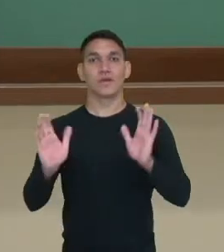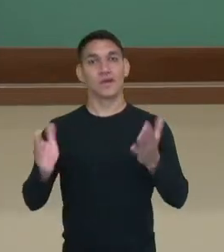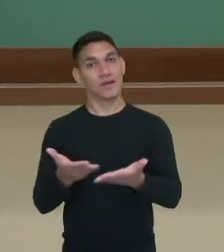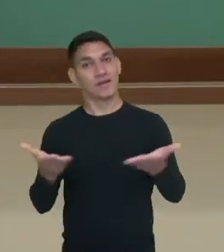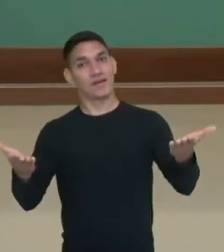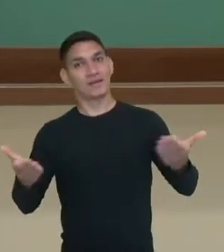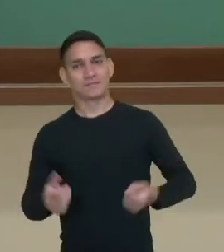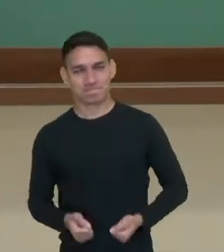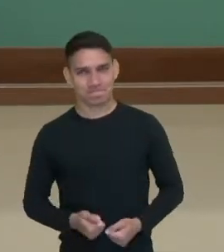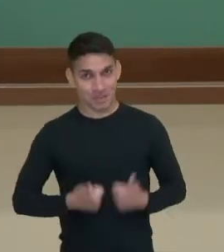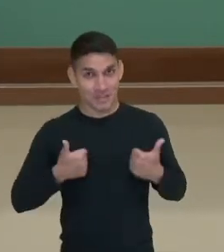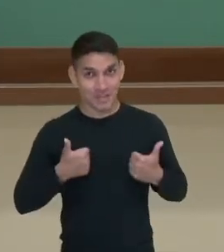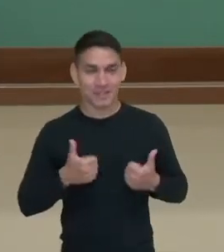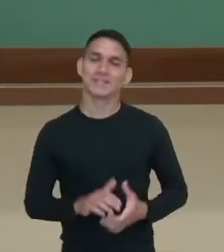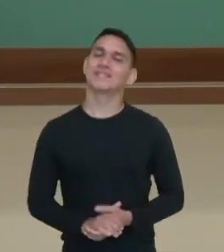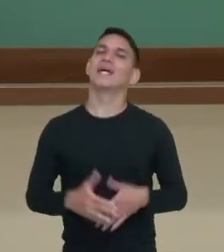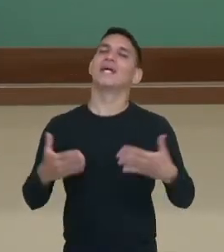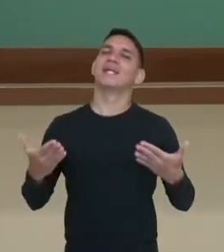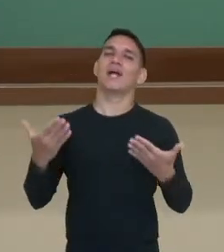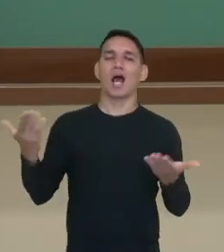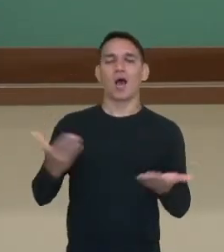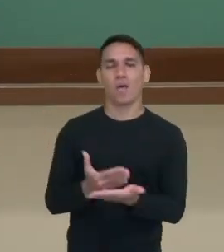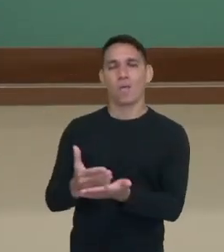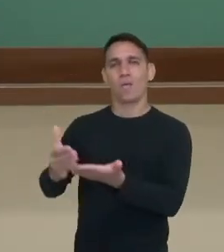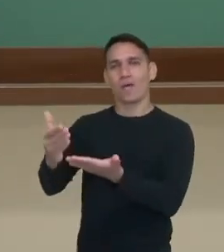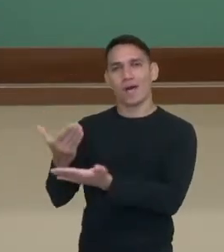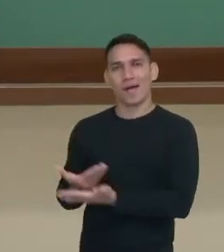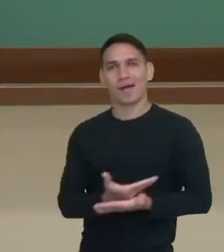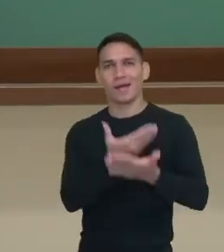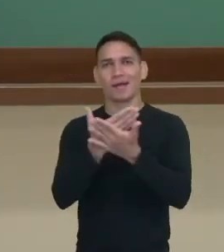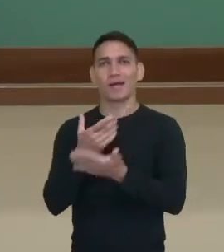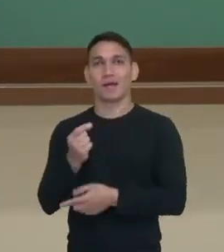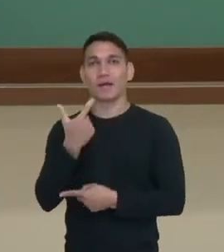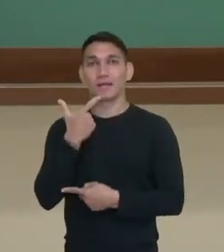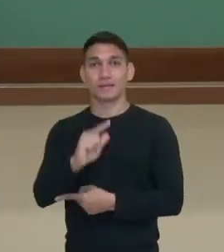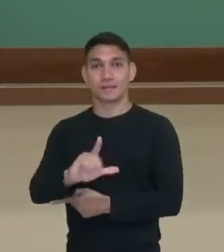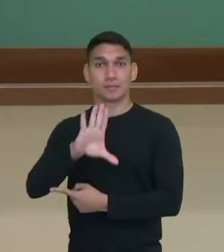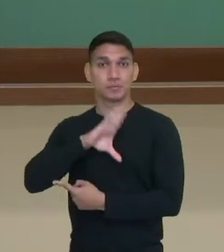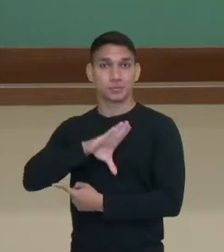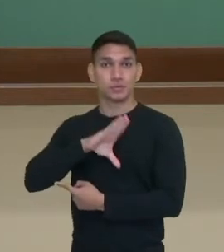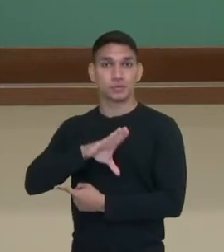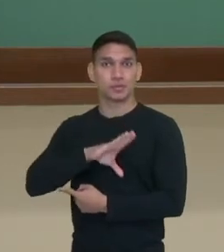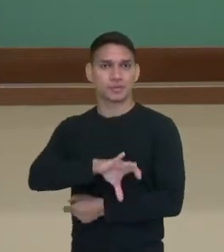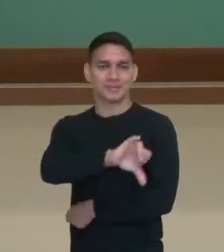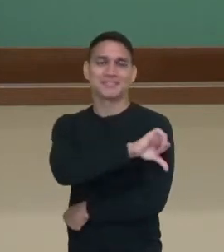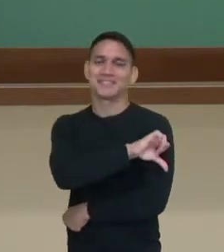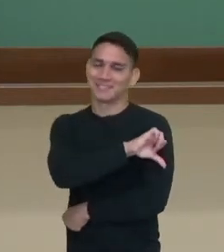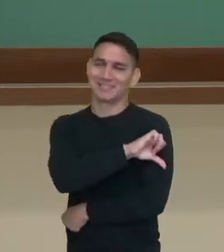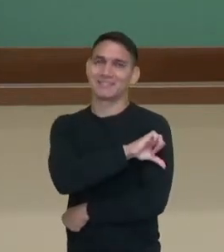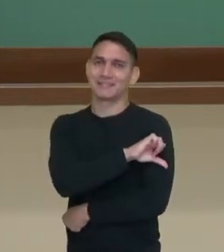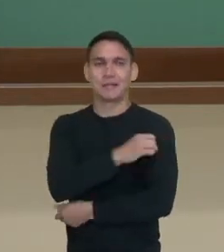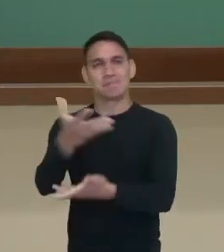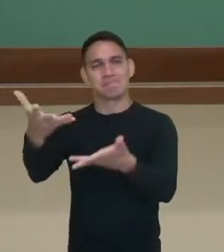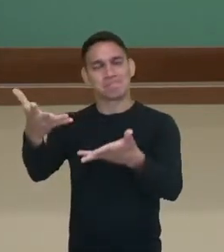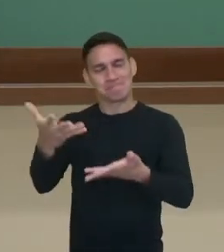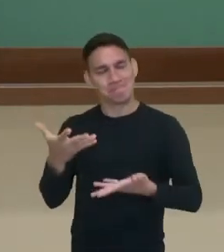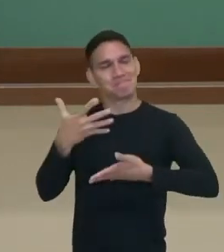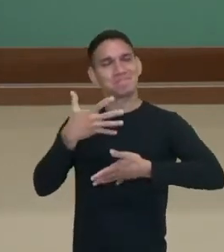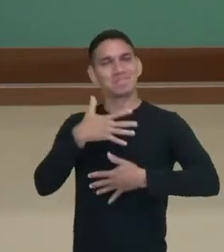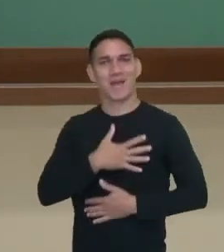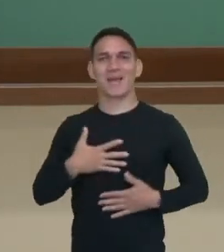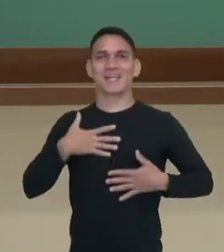Fala galera, beleza? Estamos começando nossa aula de língua portuguesa do nono ano. Seja bem-vinda,